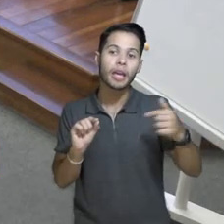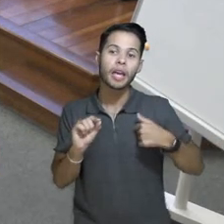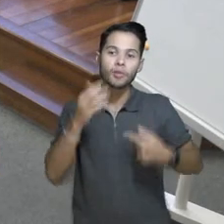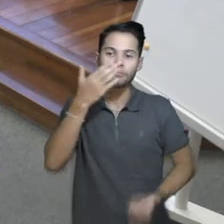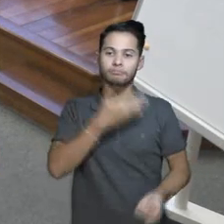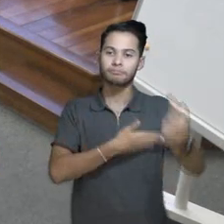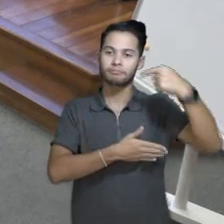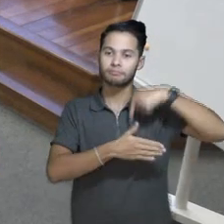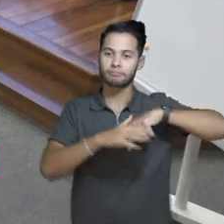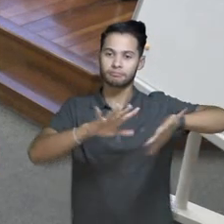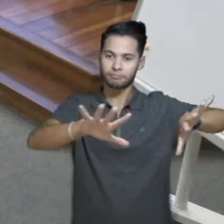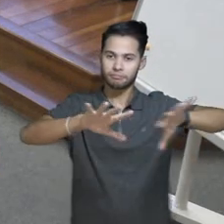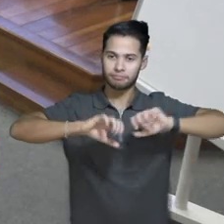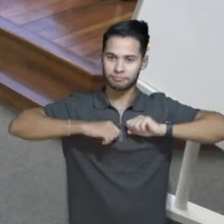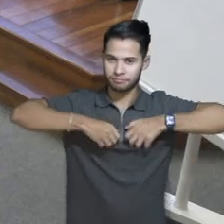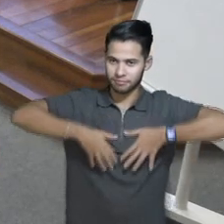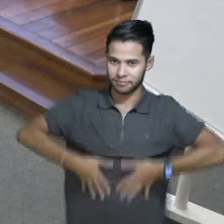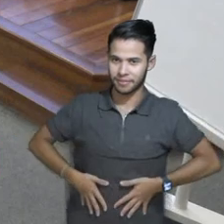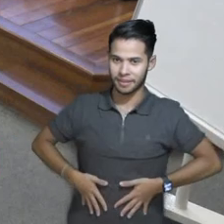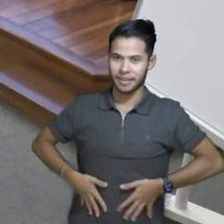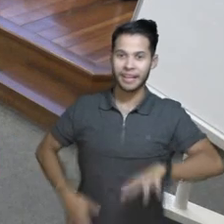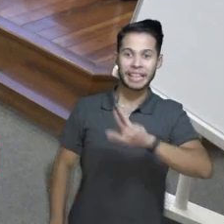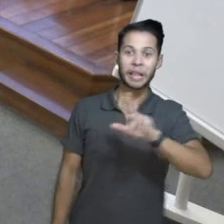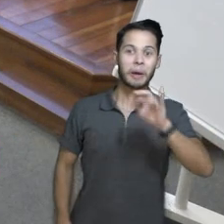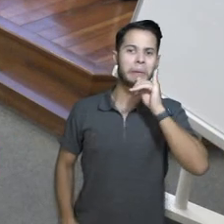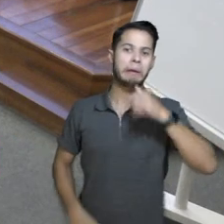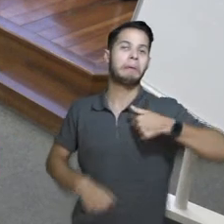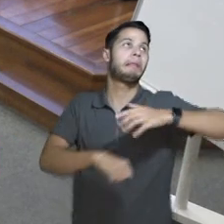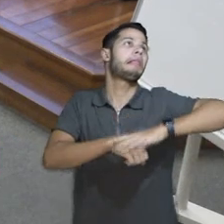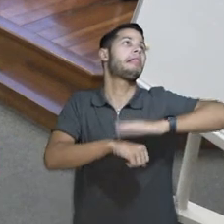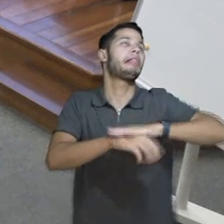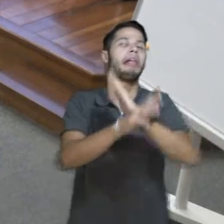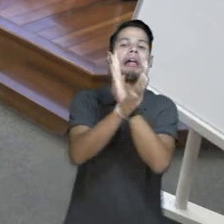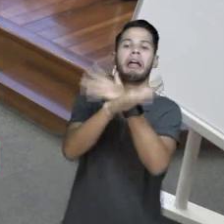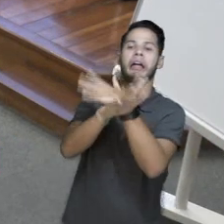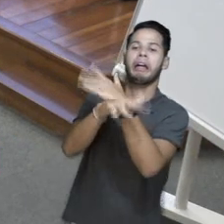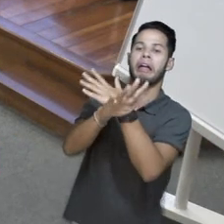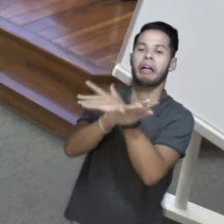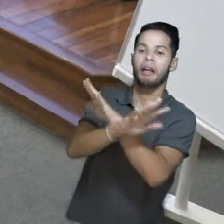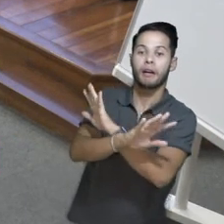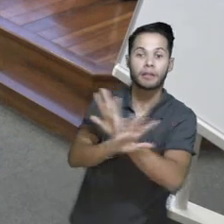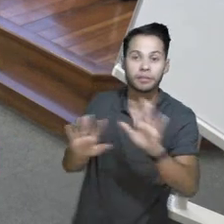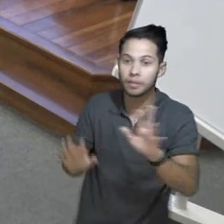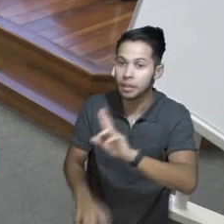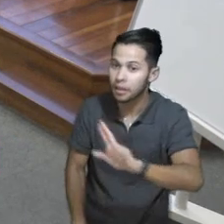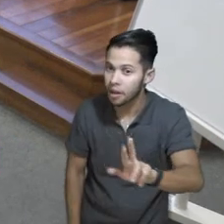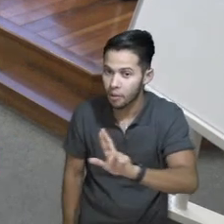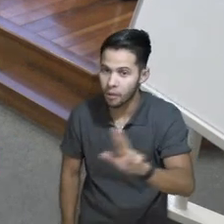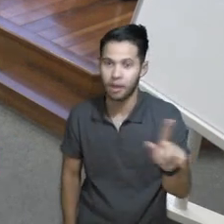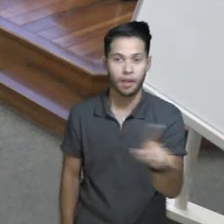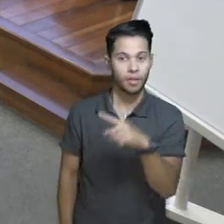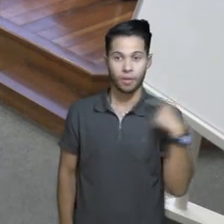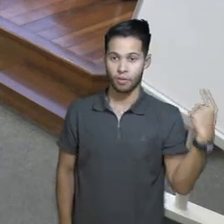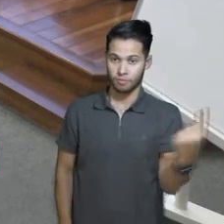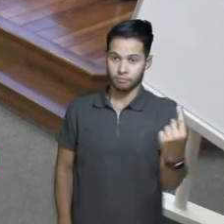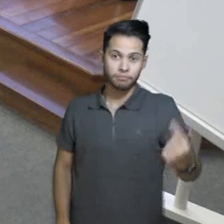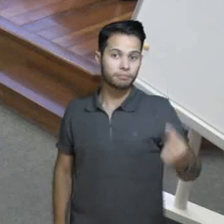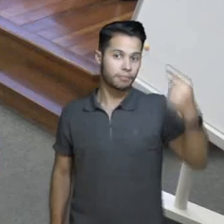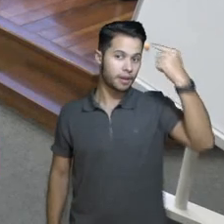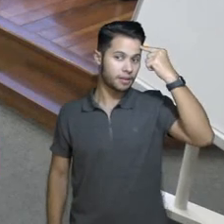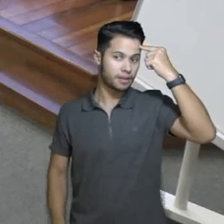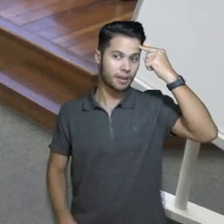que nós vamos sair agora voando à toa não nós vamos a partir desse momento a gente vai pensar em